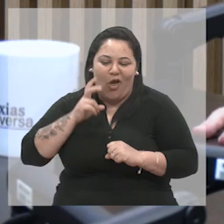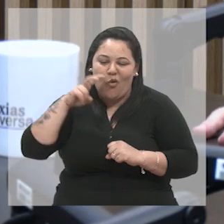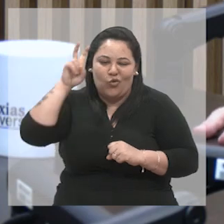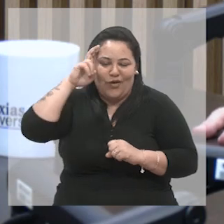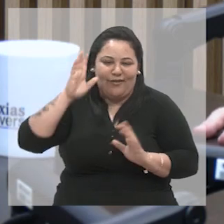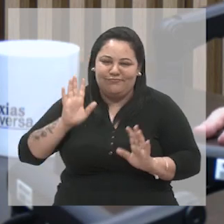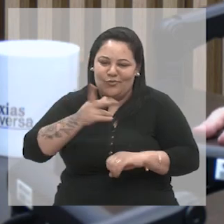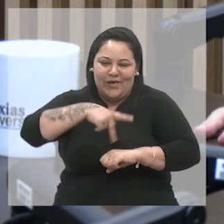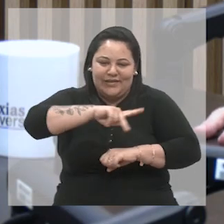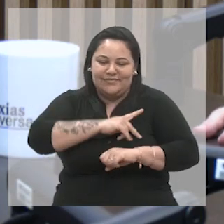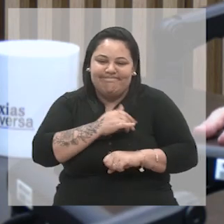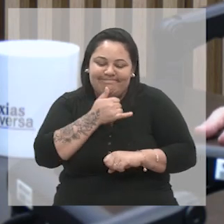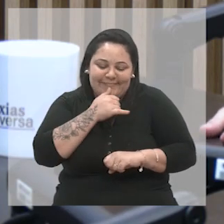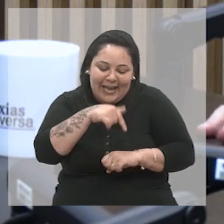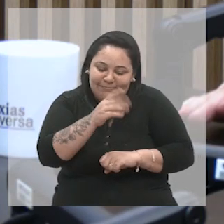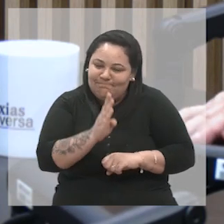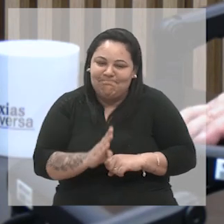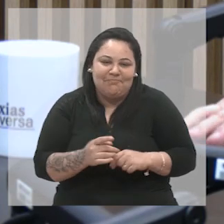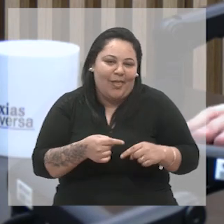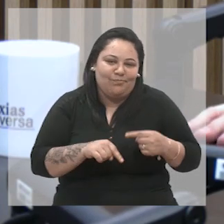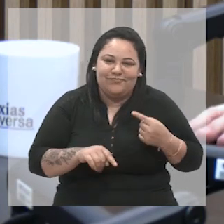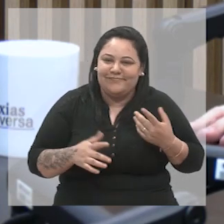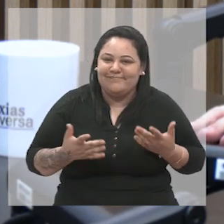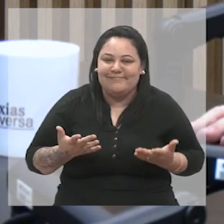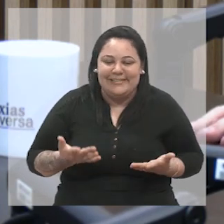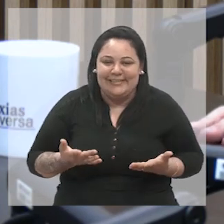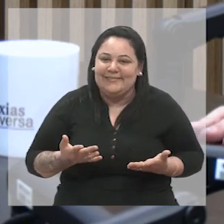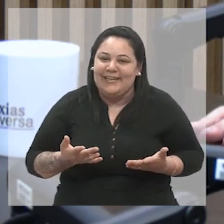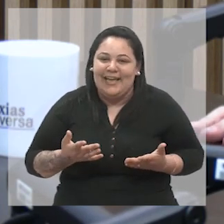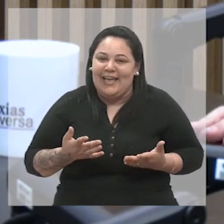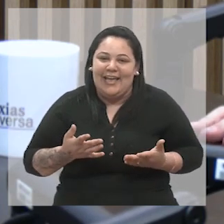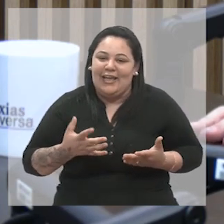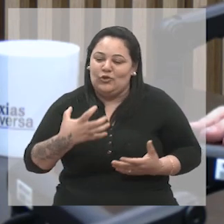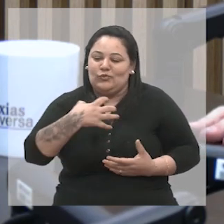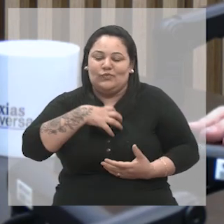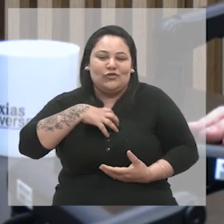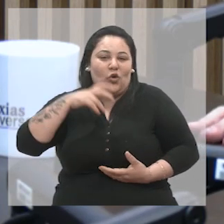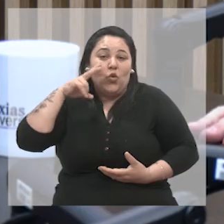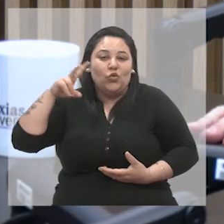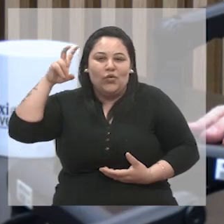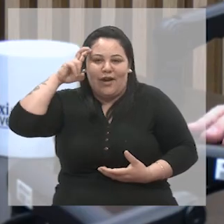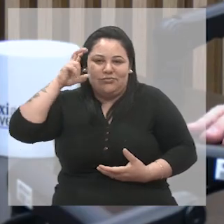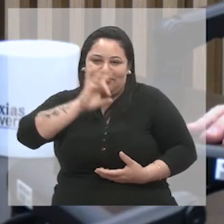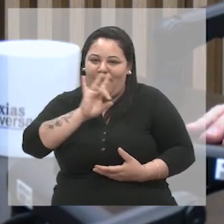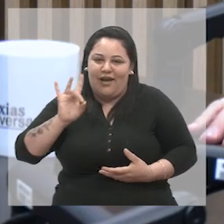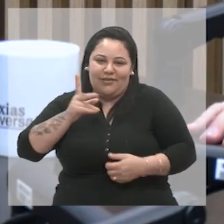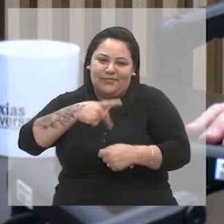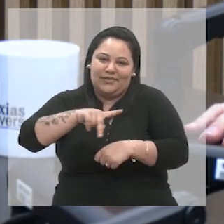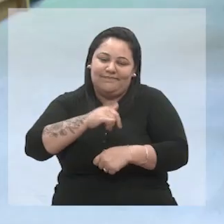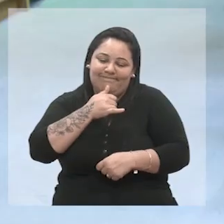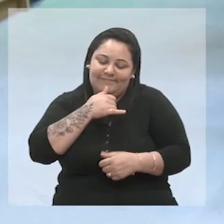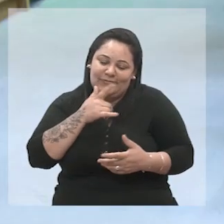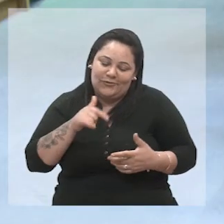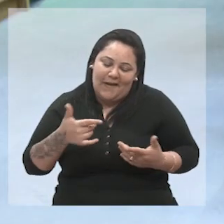cultural. Infelizmente a gente cai nessa da questão do cultural, né? E infelizmente é isso, né?